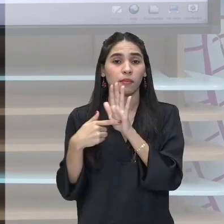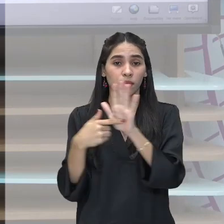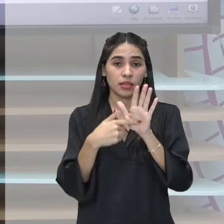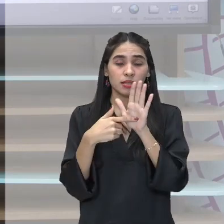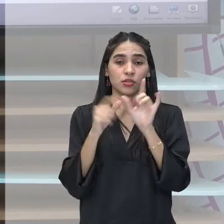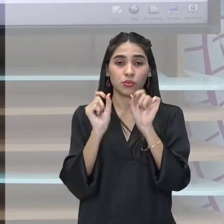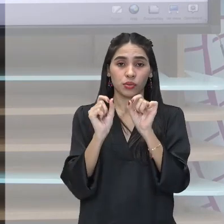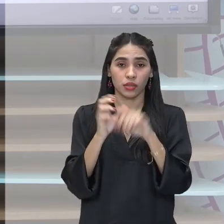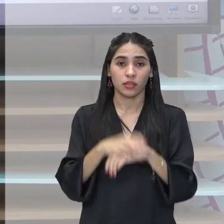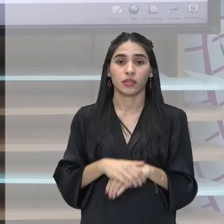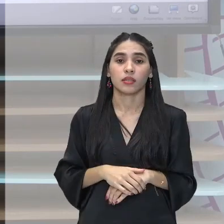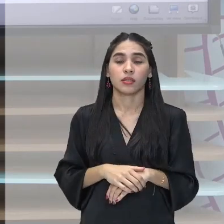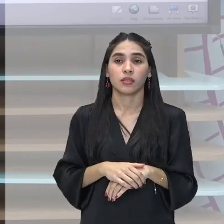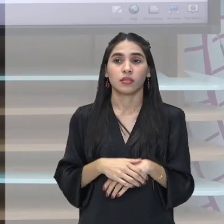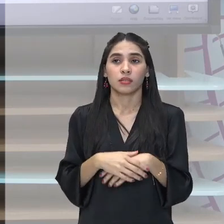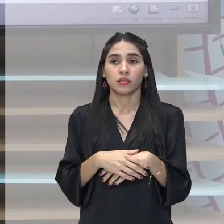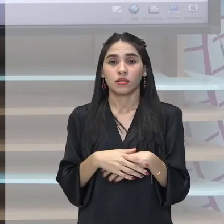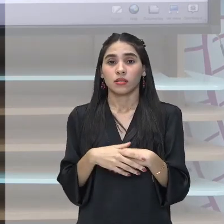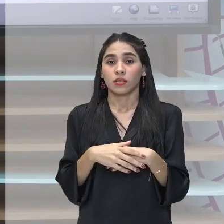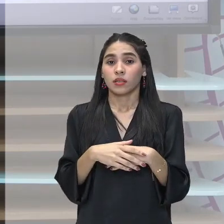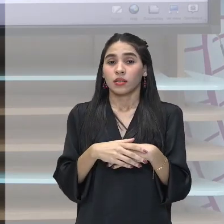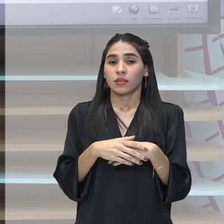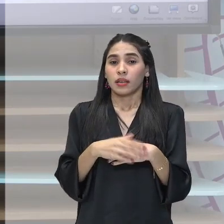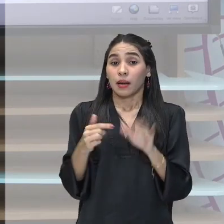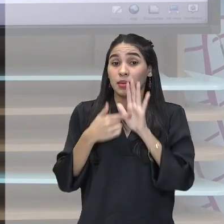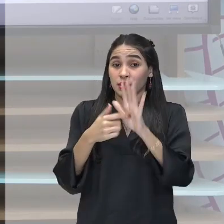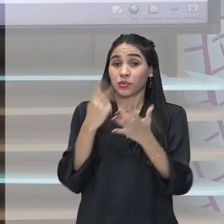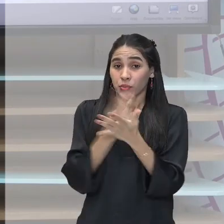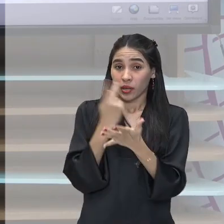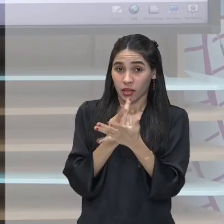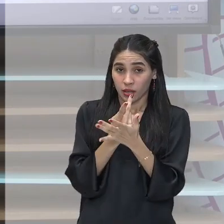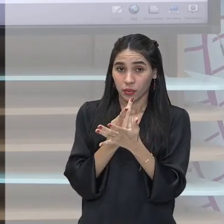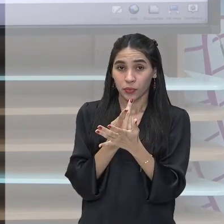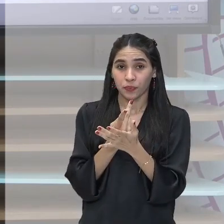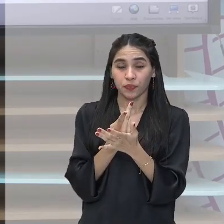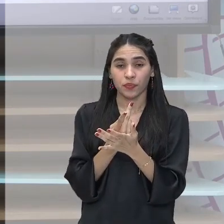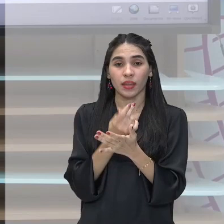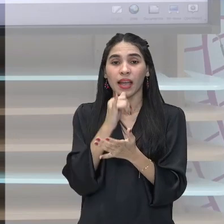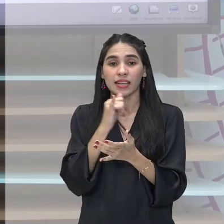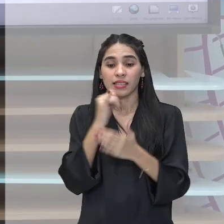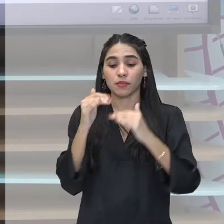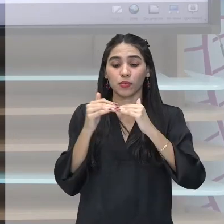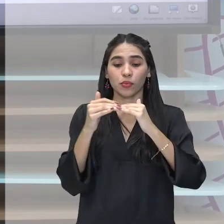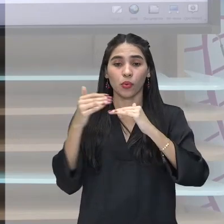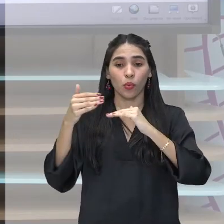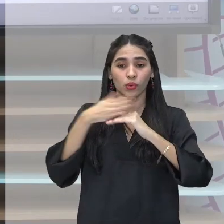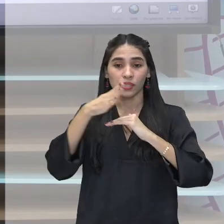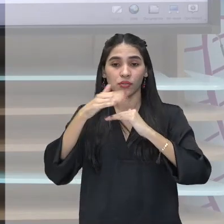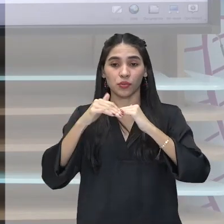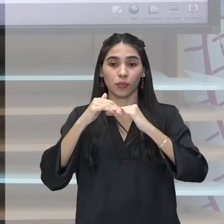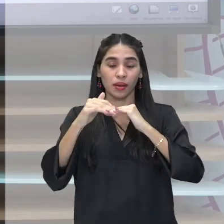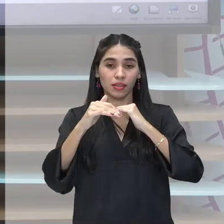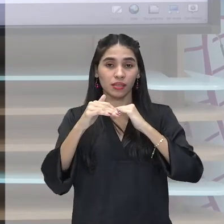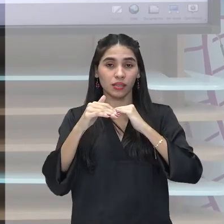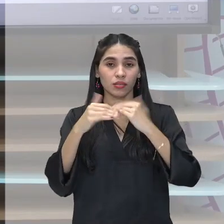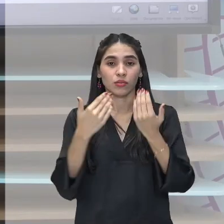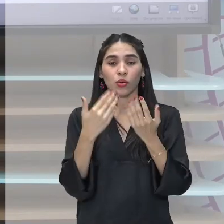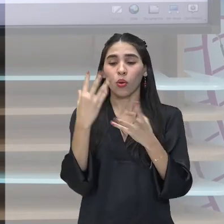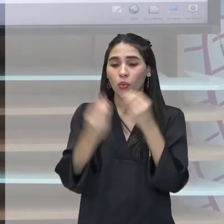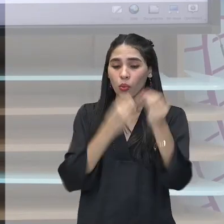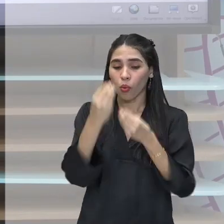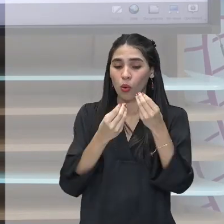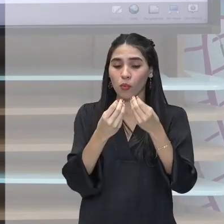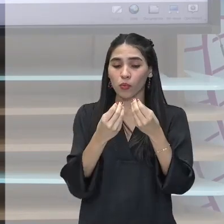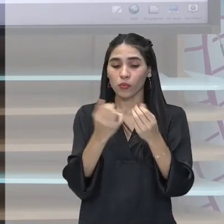apresente o possível erro, certo? Ou seja, o desvio que esse